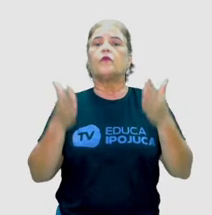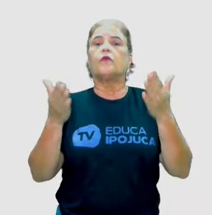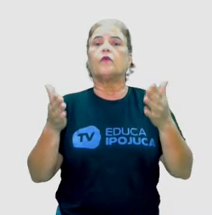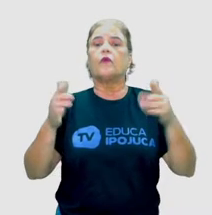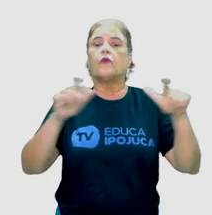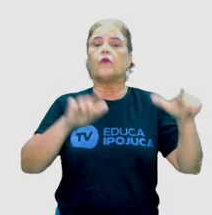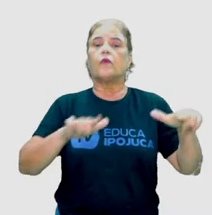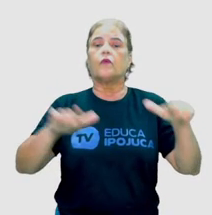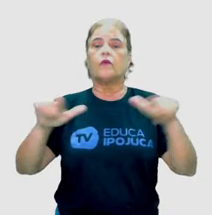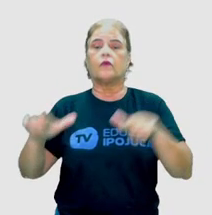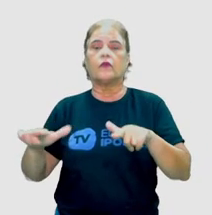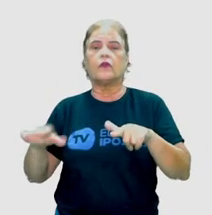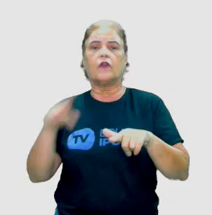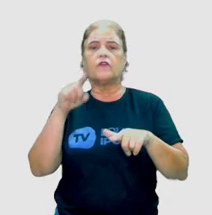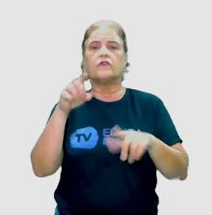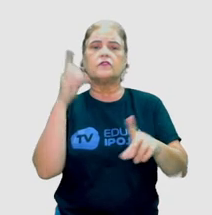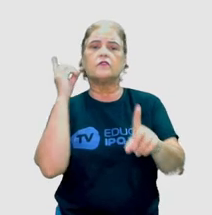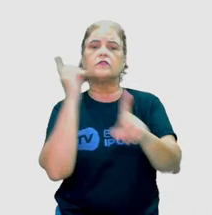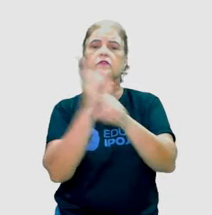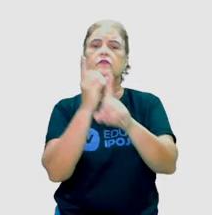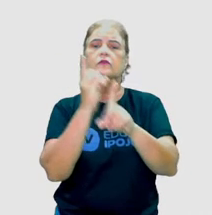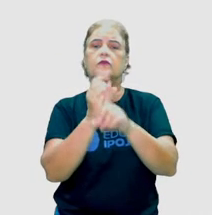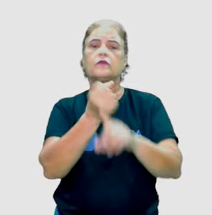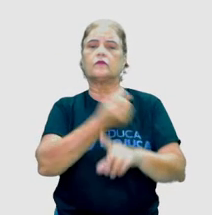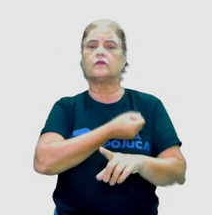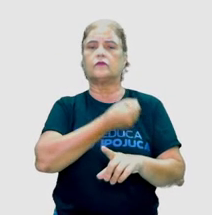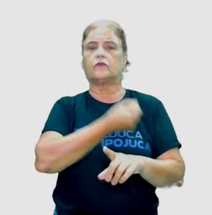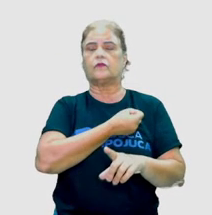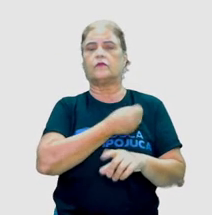vocês podem encontrar os números?